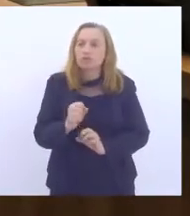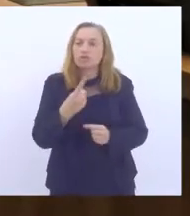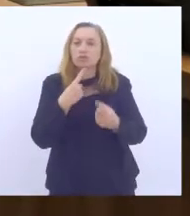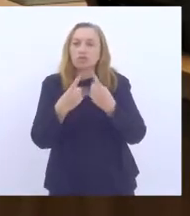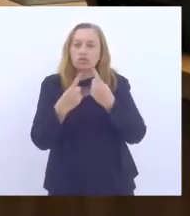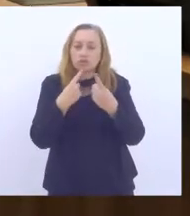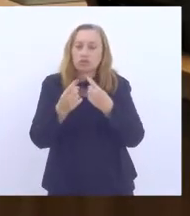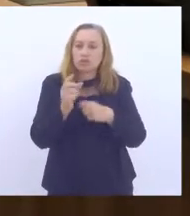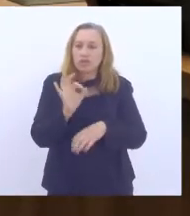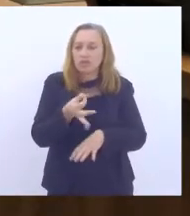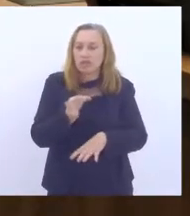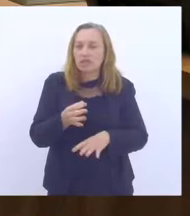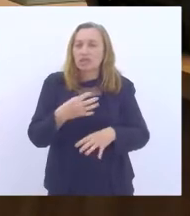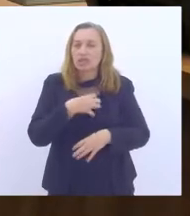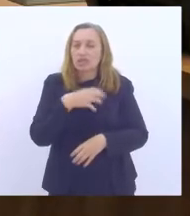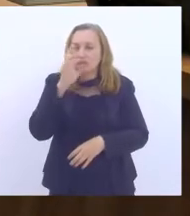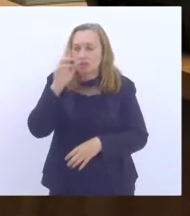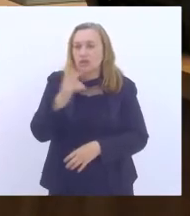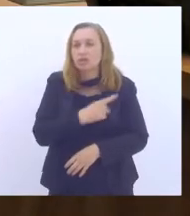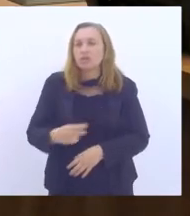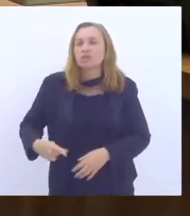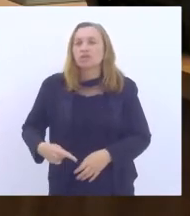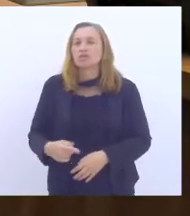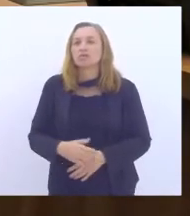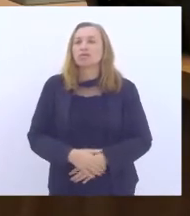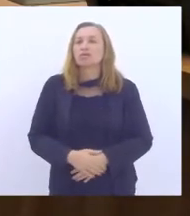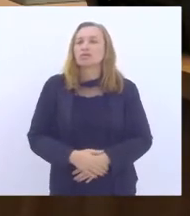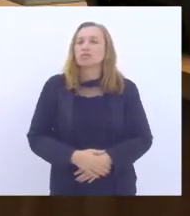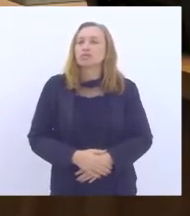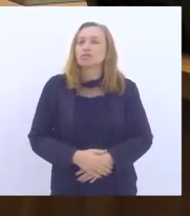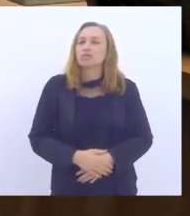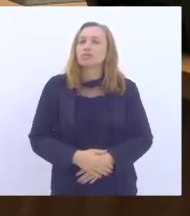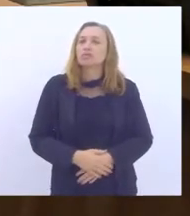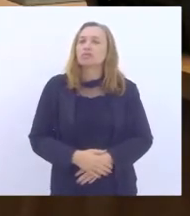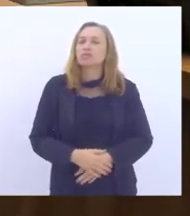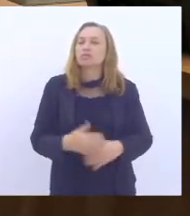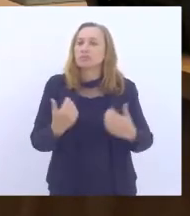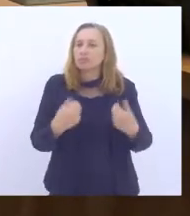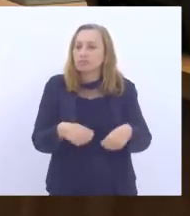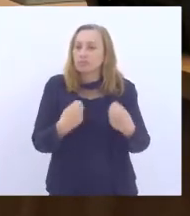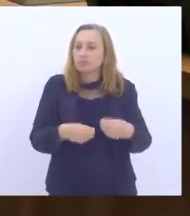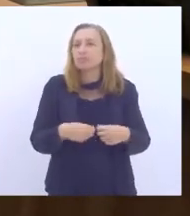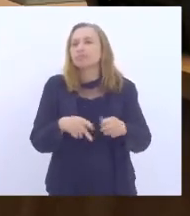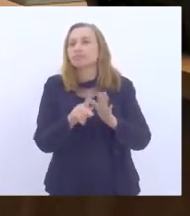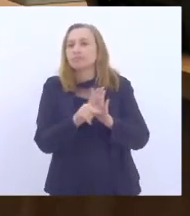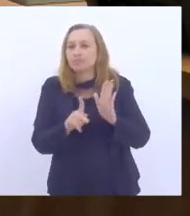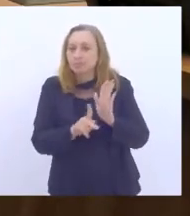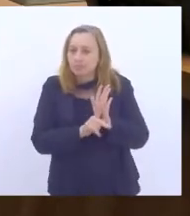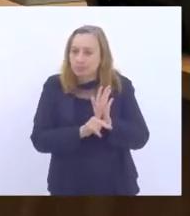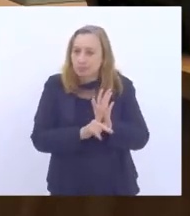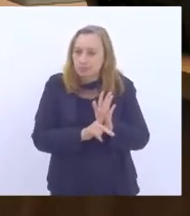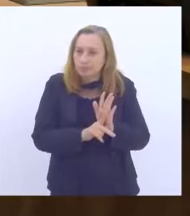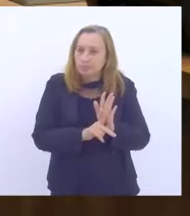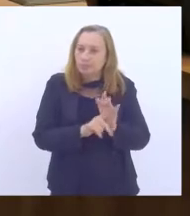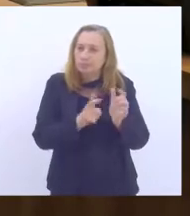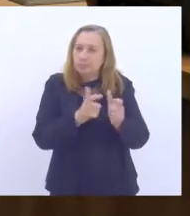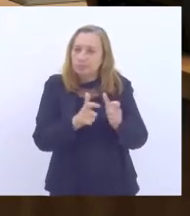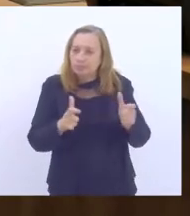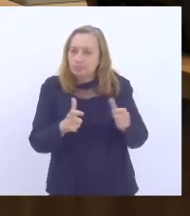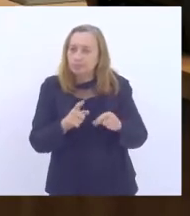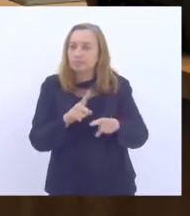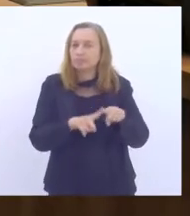debate mais correto Então nesse sentido seu presidente pela natureza desse projeto pela estrela e os teus